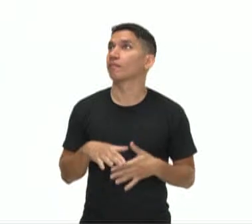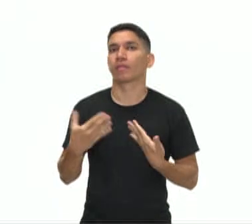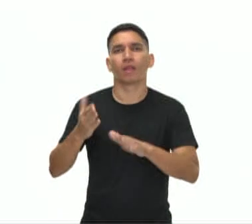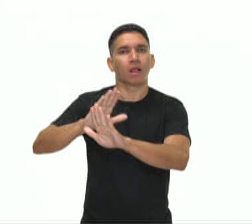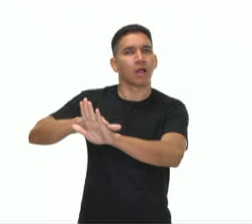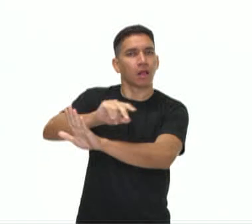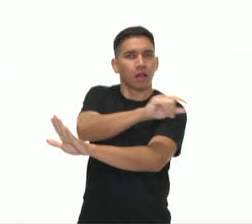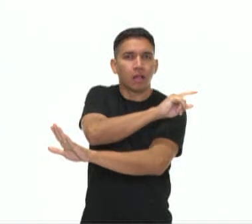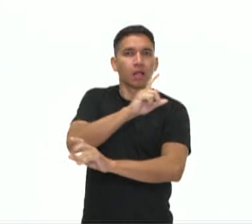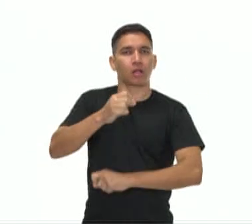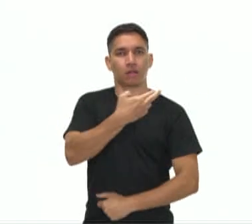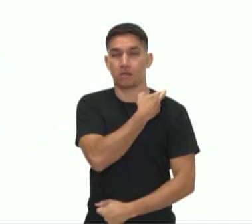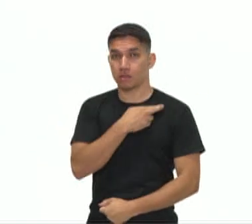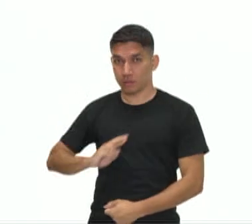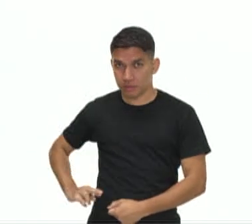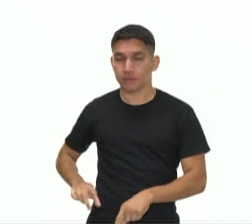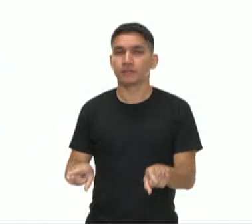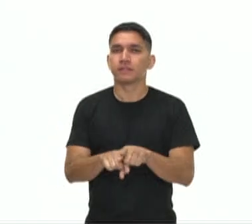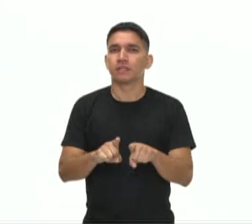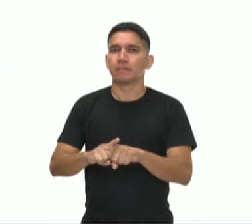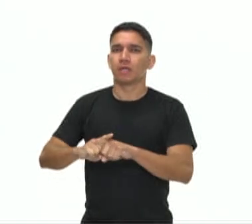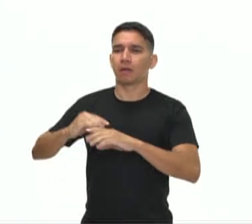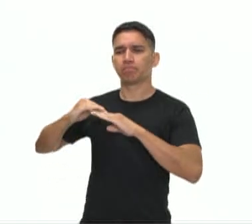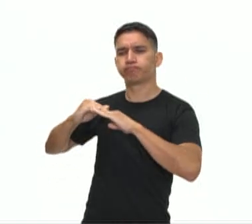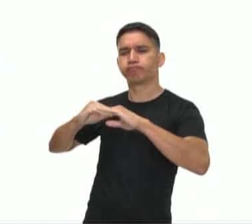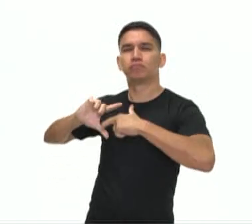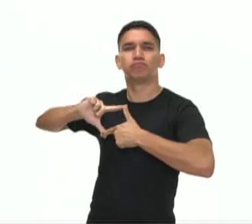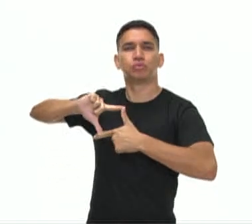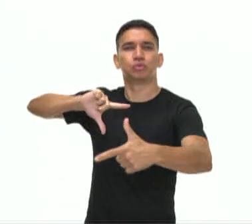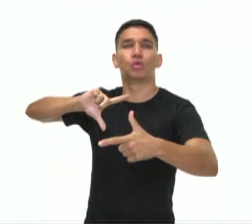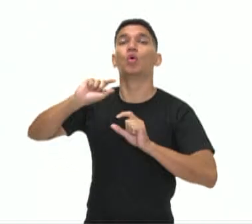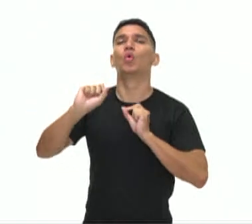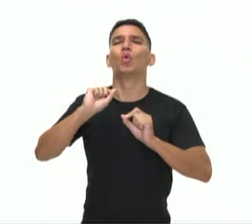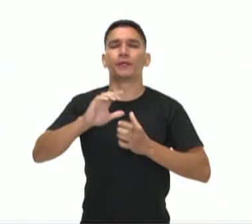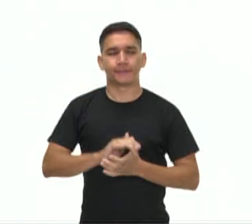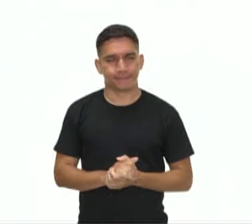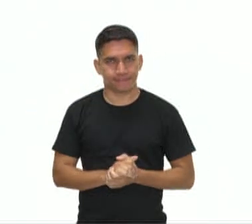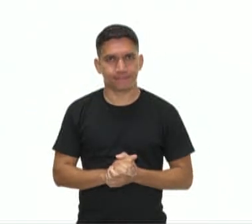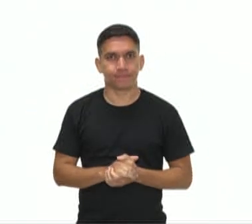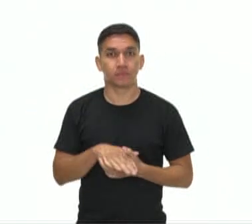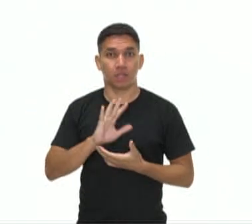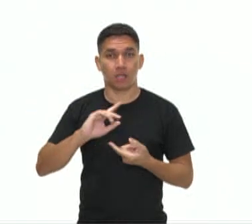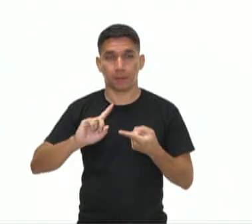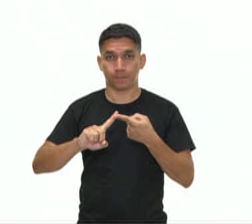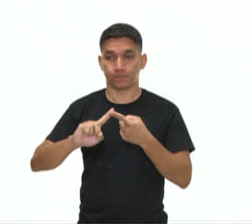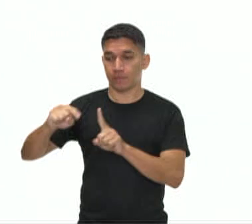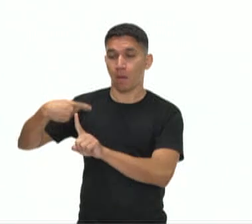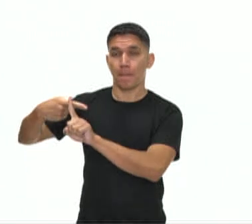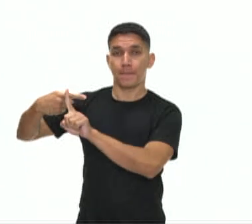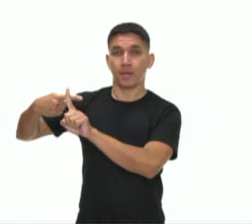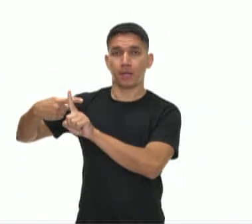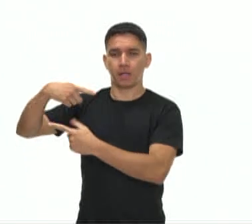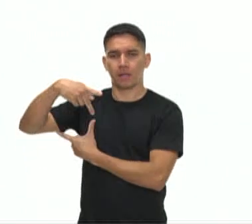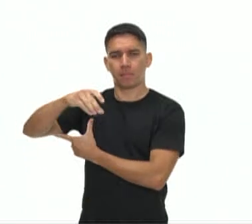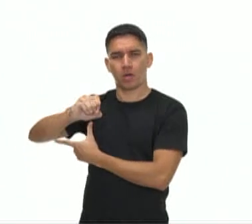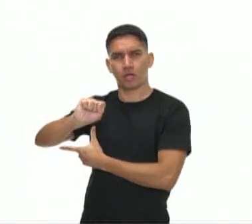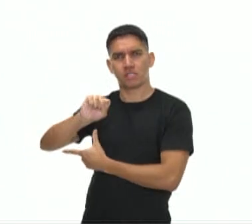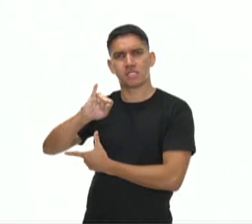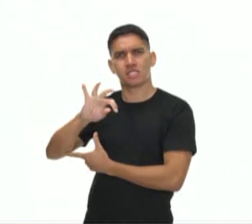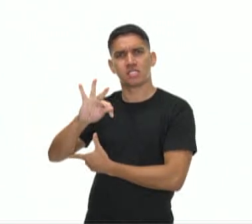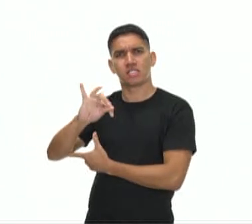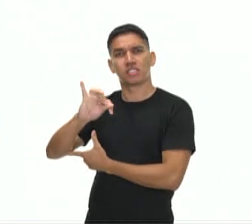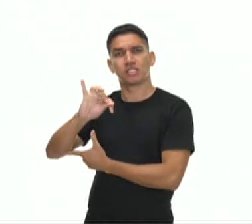ideologia republicana e o conservadorismo. Então, o positivismo, aquela estrutura